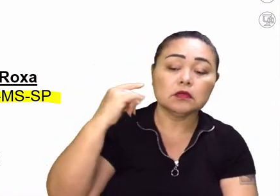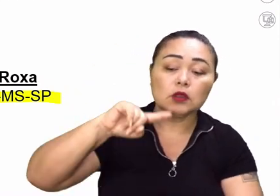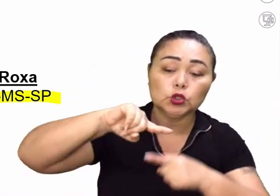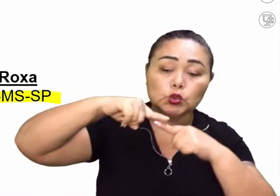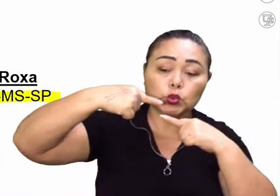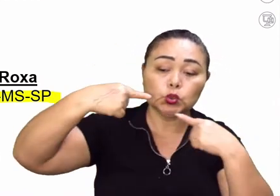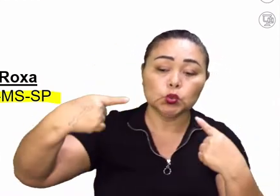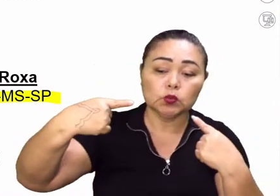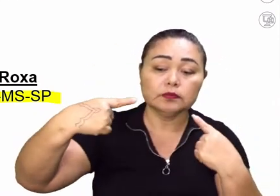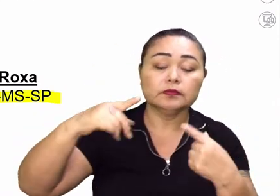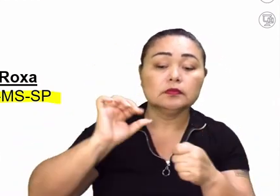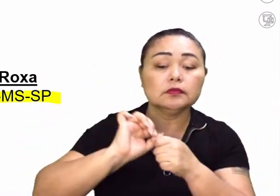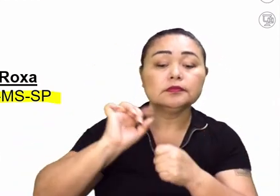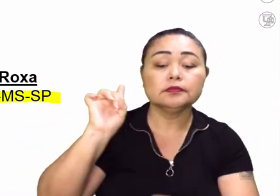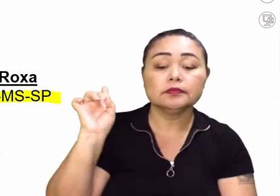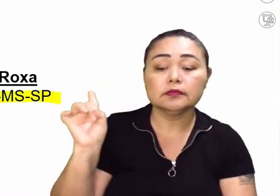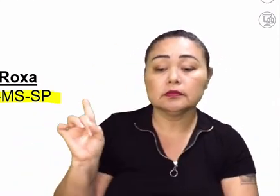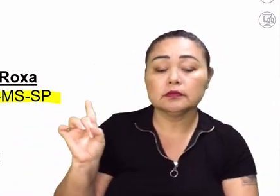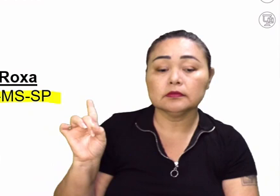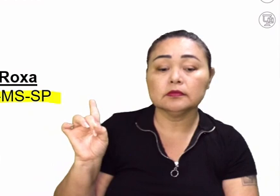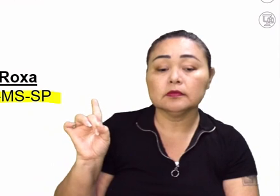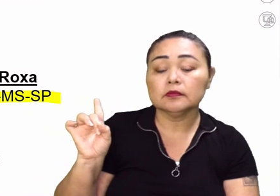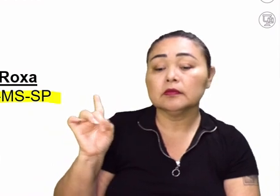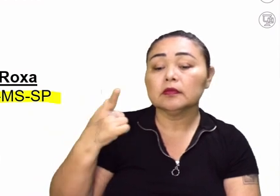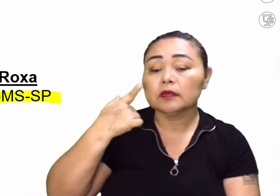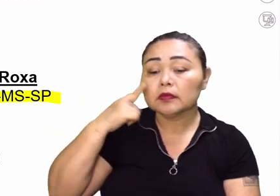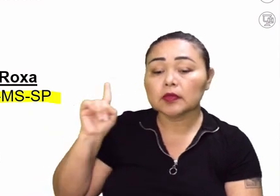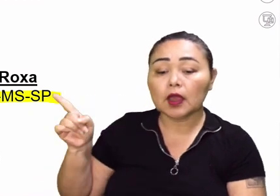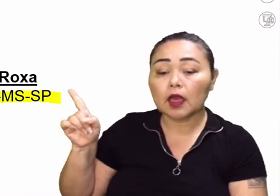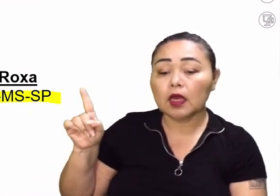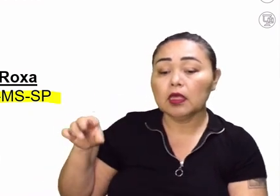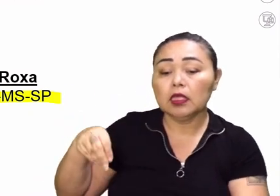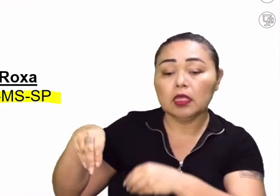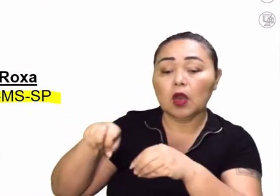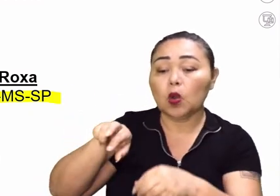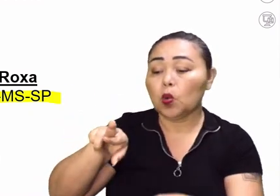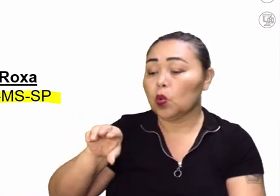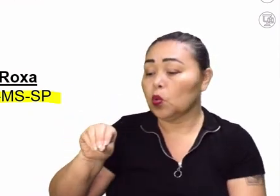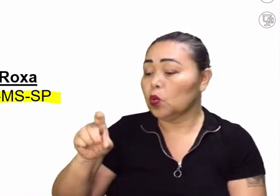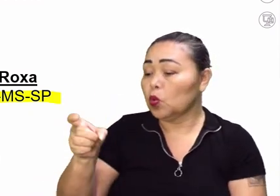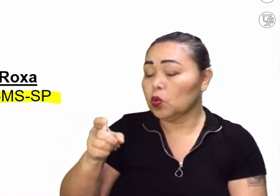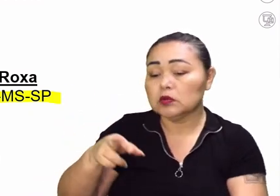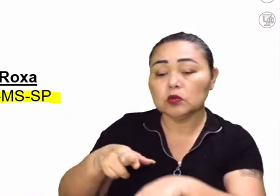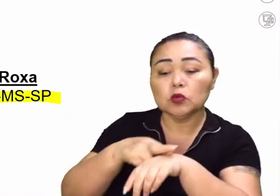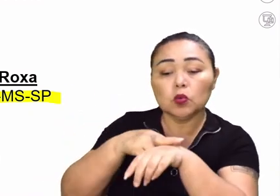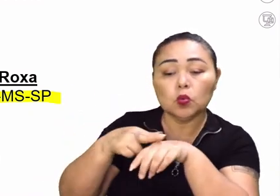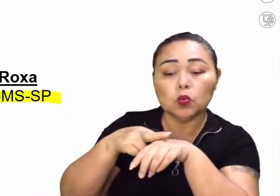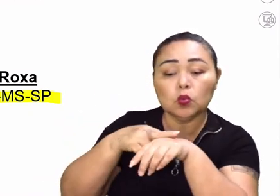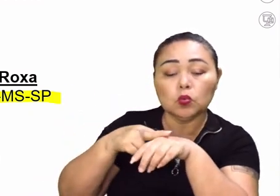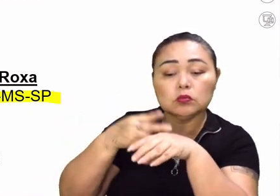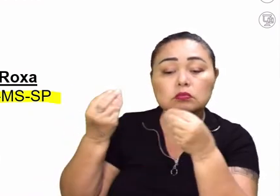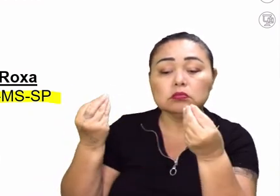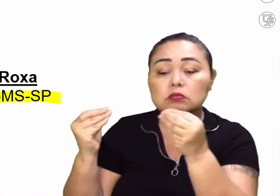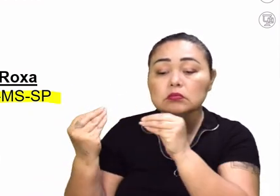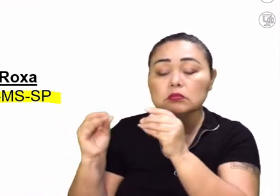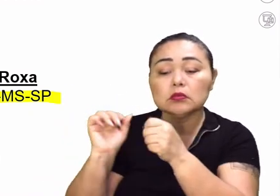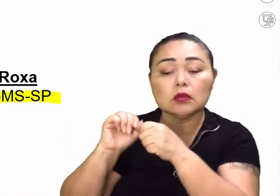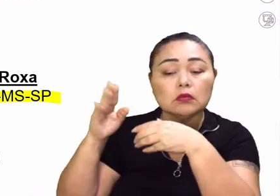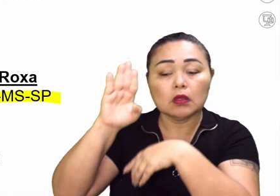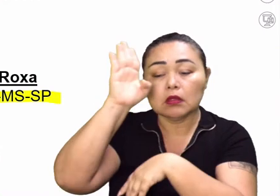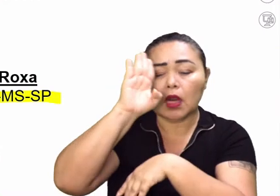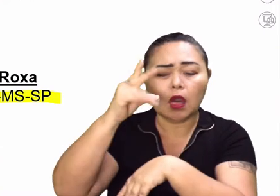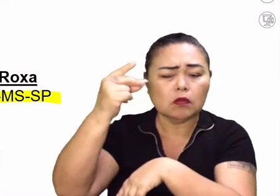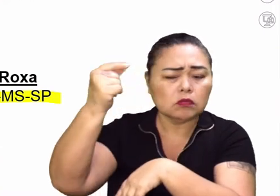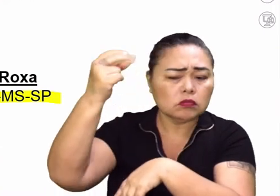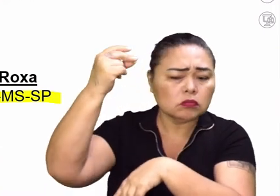cana-de-açúcar só uma observação em relação exterra roxa que se Terra Roxa foi formada aí no Brasil há muito